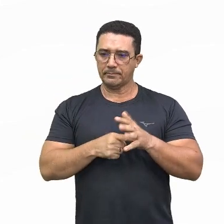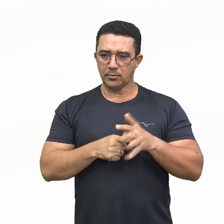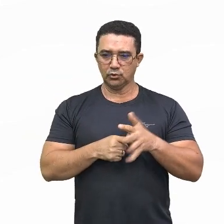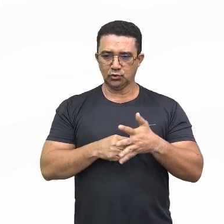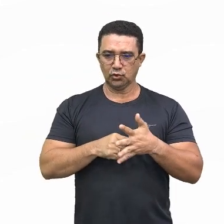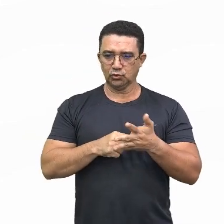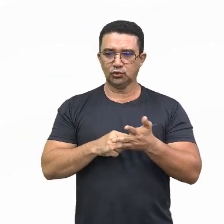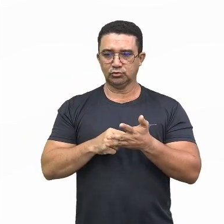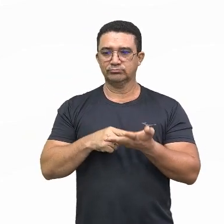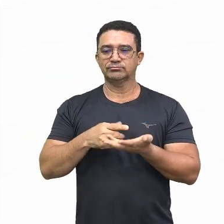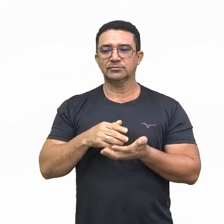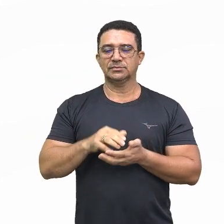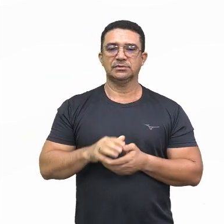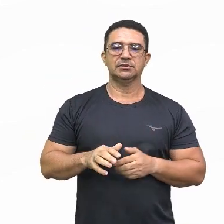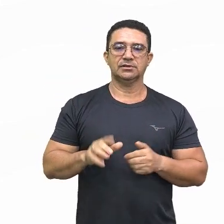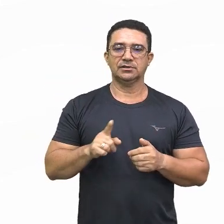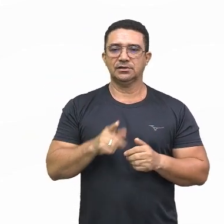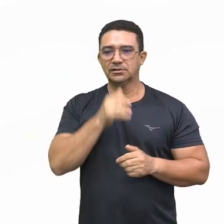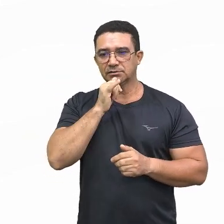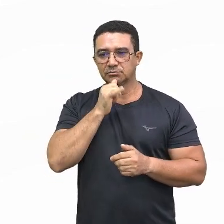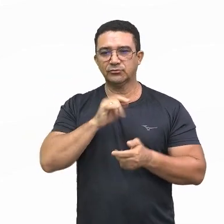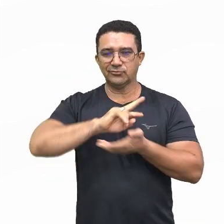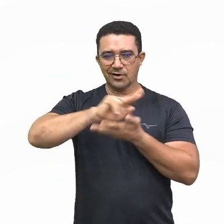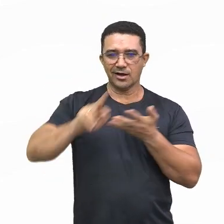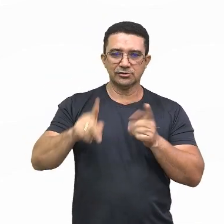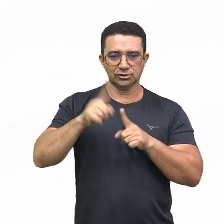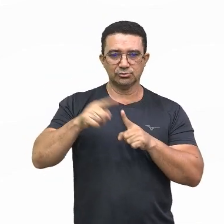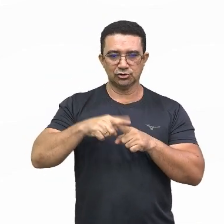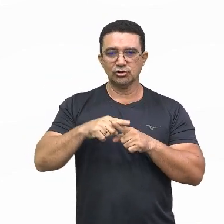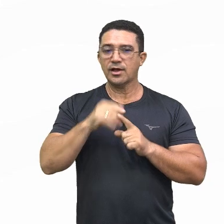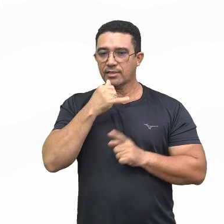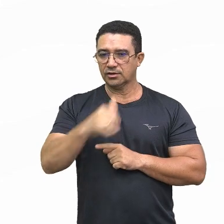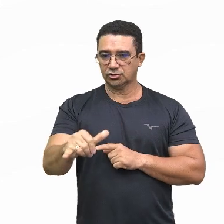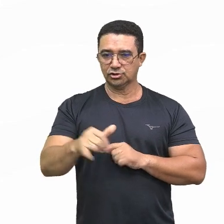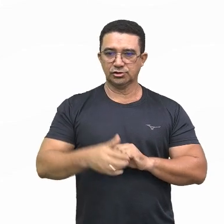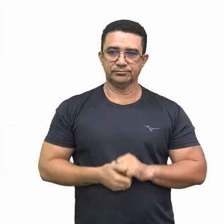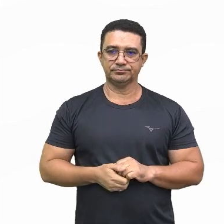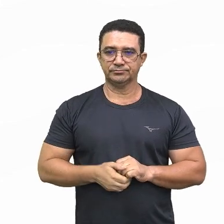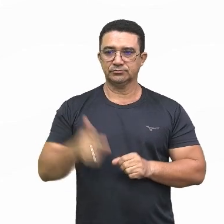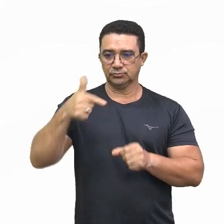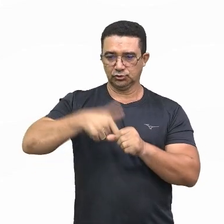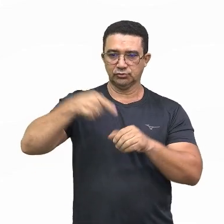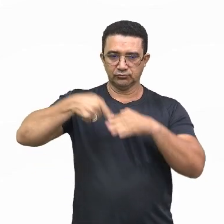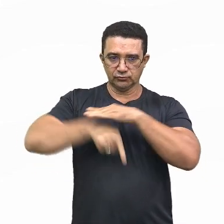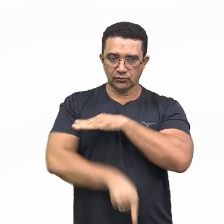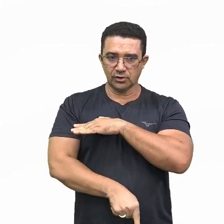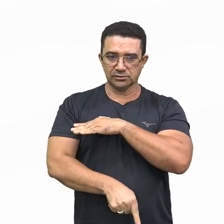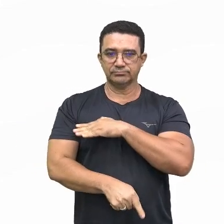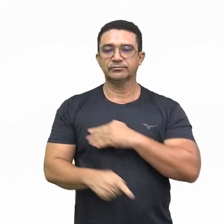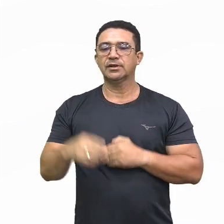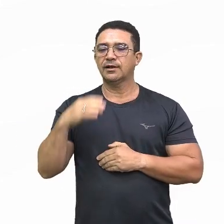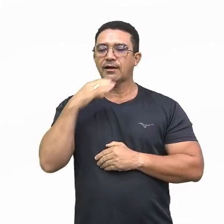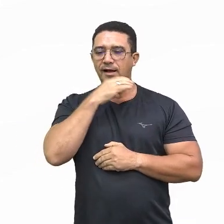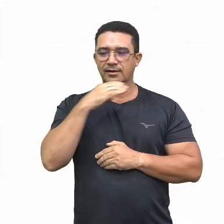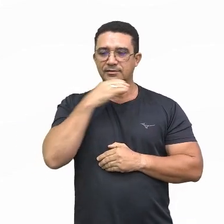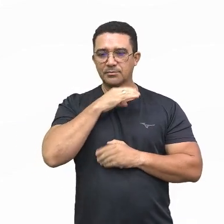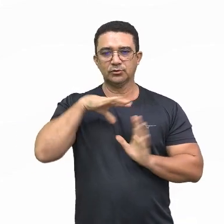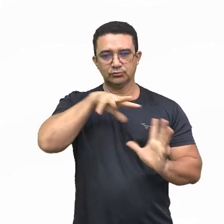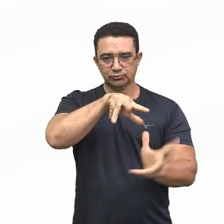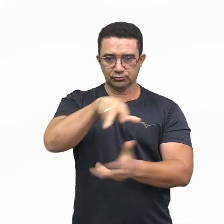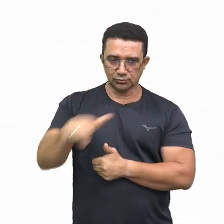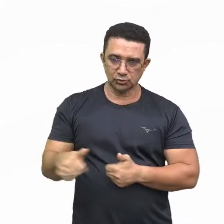de combustão interna, fontes alternativas e renováveis de energia, combustíveis fósseis, aquecimento